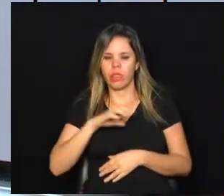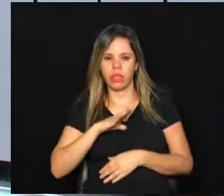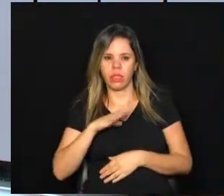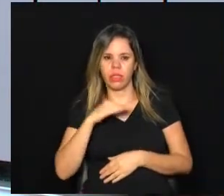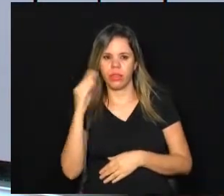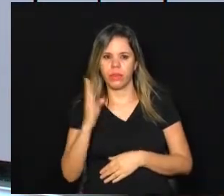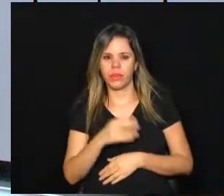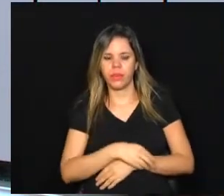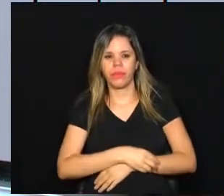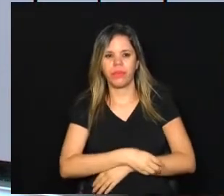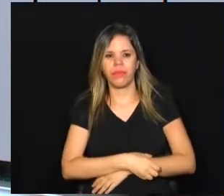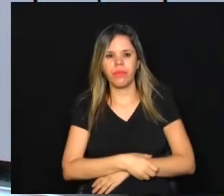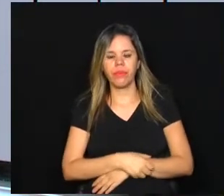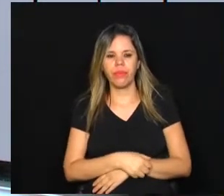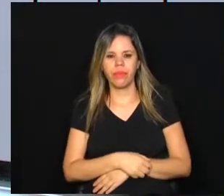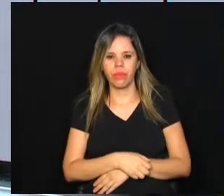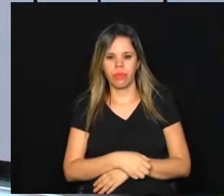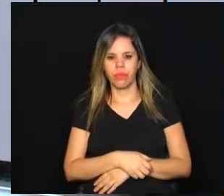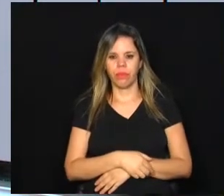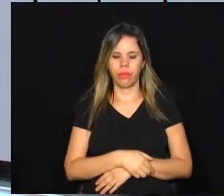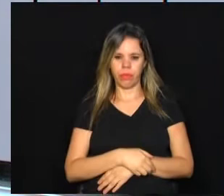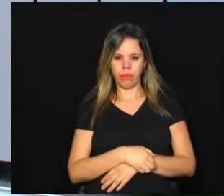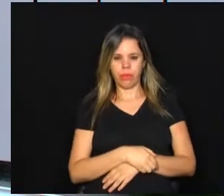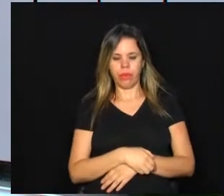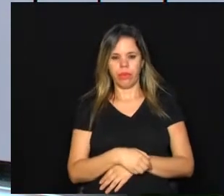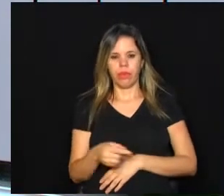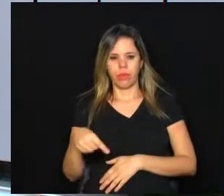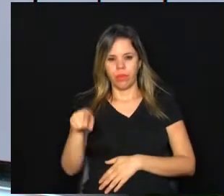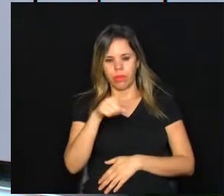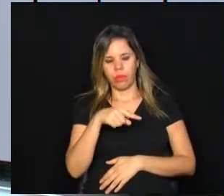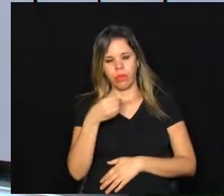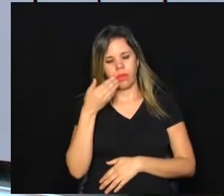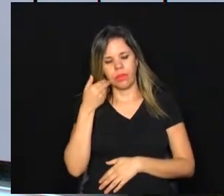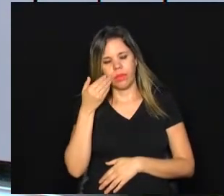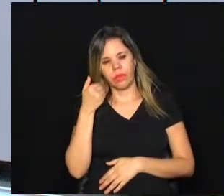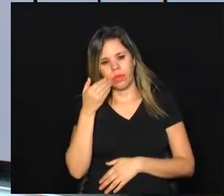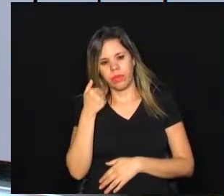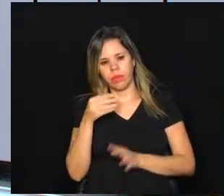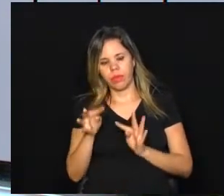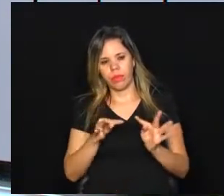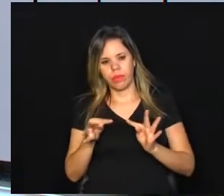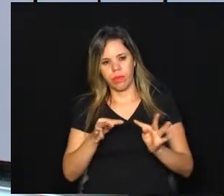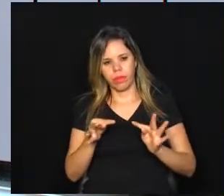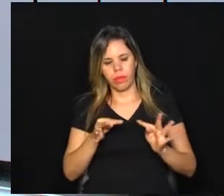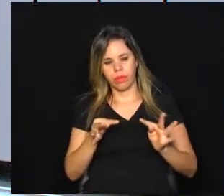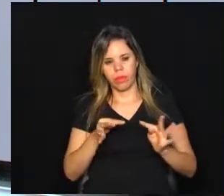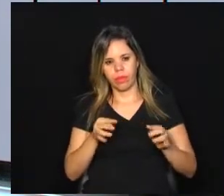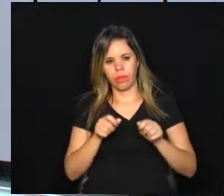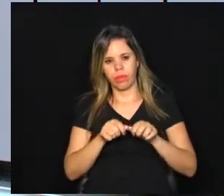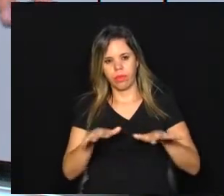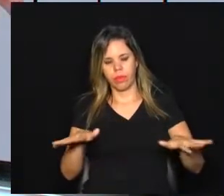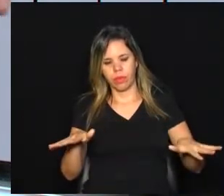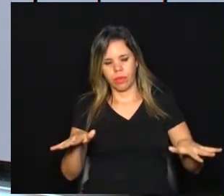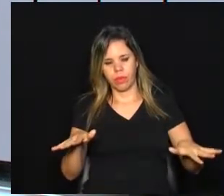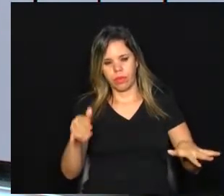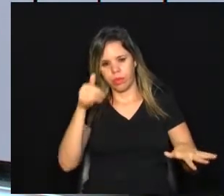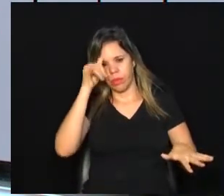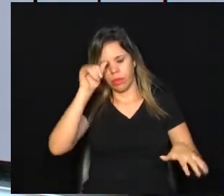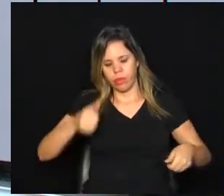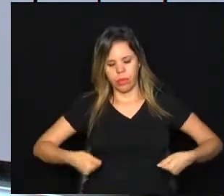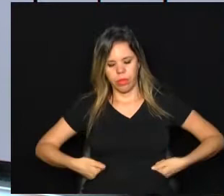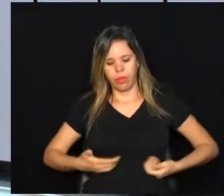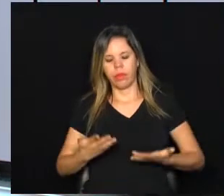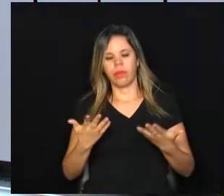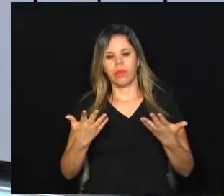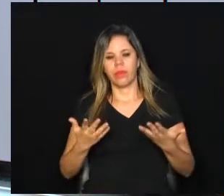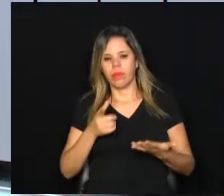Brasil, né? Mas você captar, tratar, distribuir, evitar perda, isso